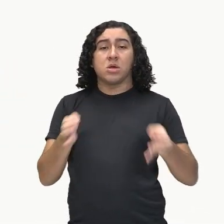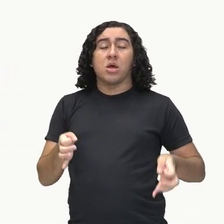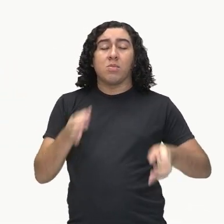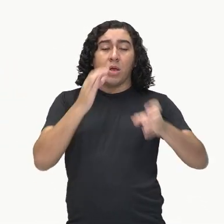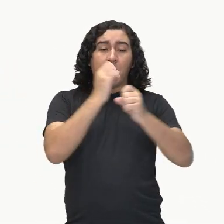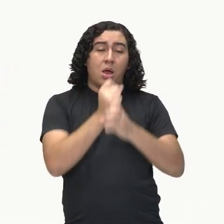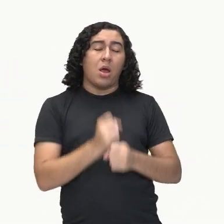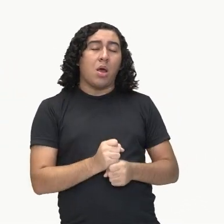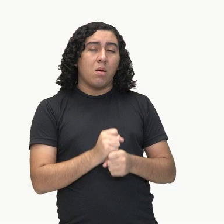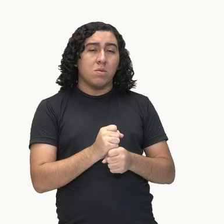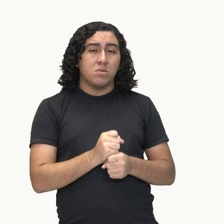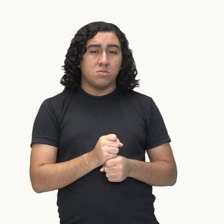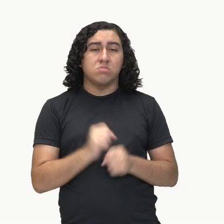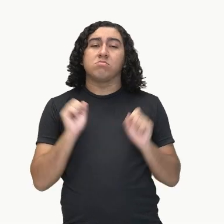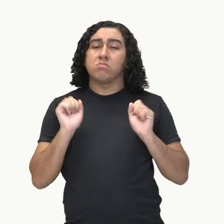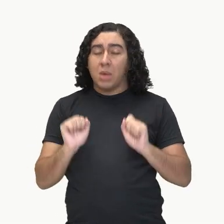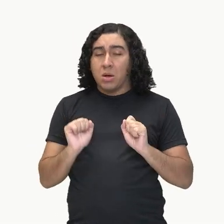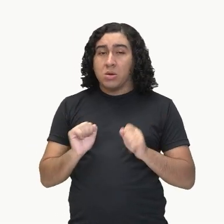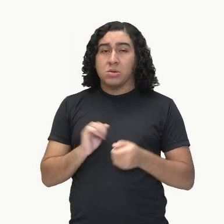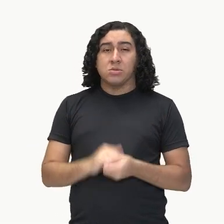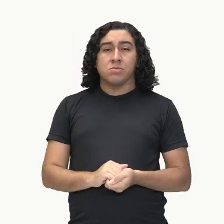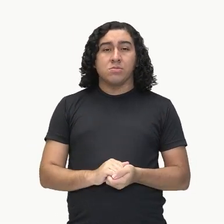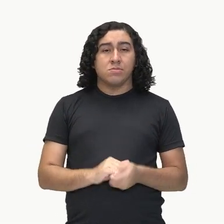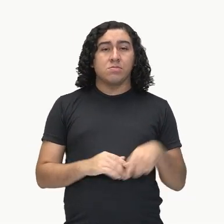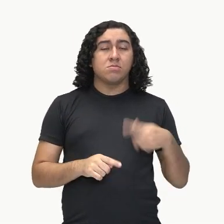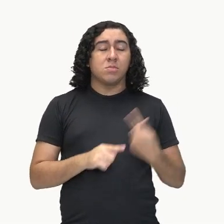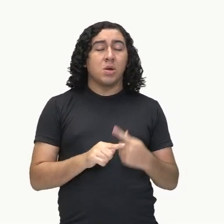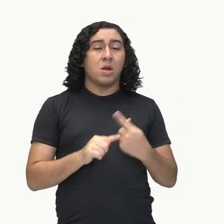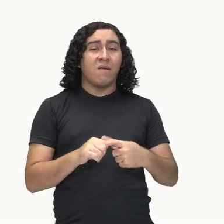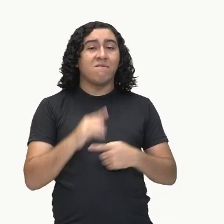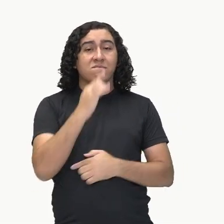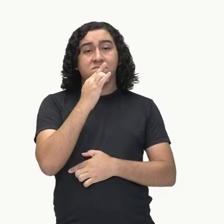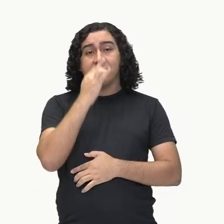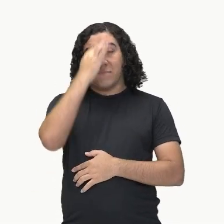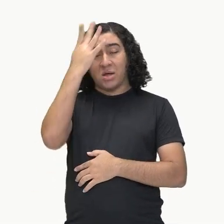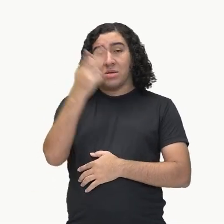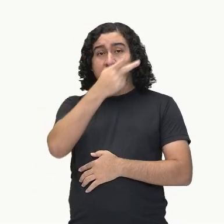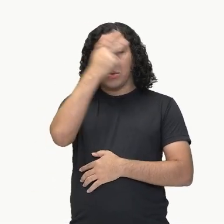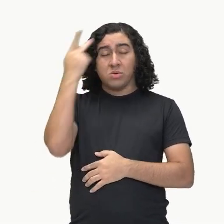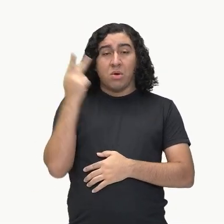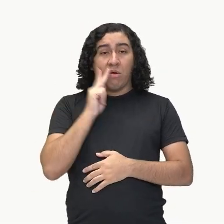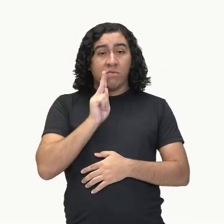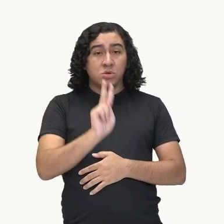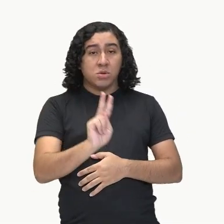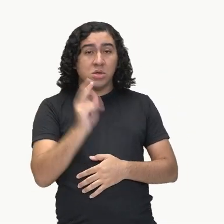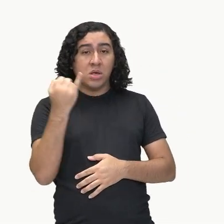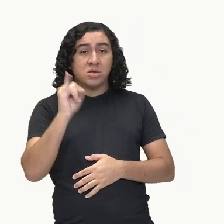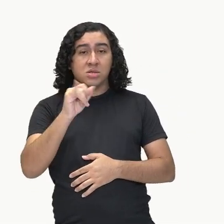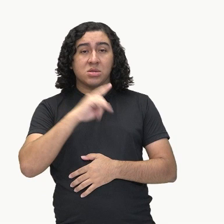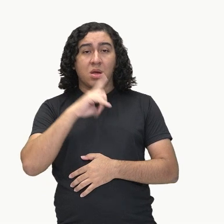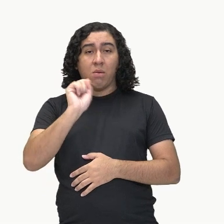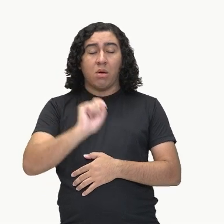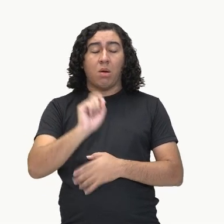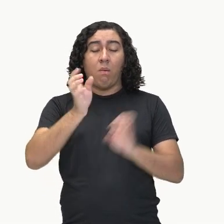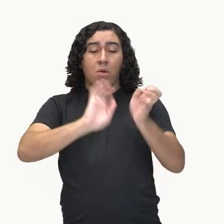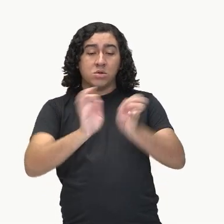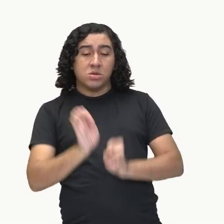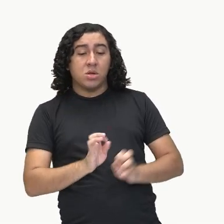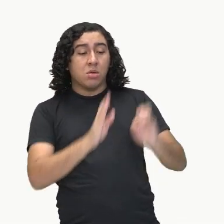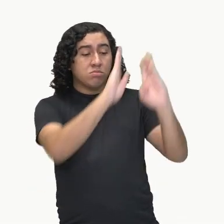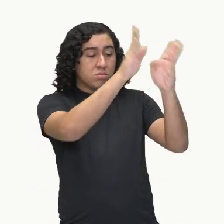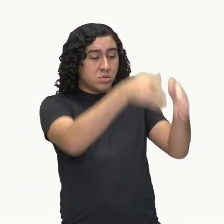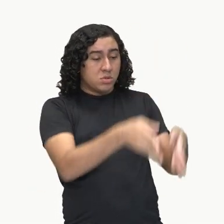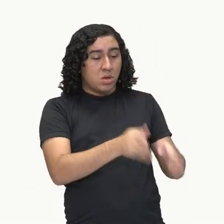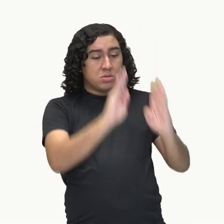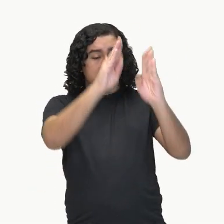modo tradicional? Pode, porque fica mais fácil de você visualizar, como eu disse, quais são os termos semelhantes